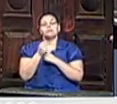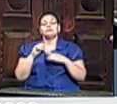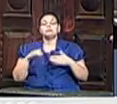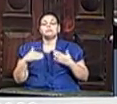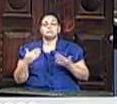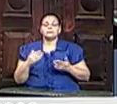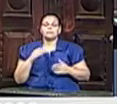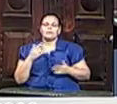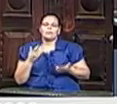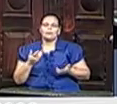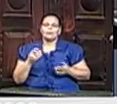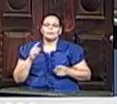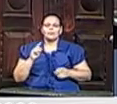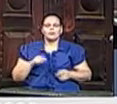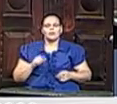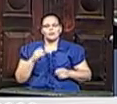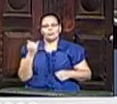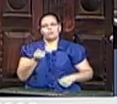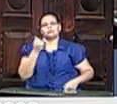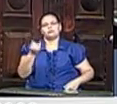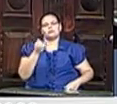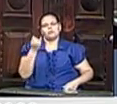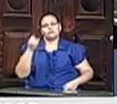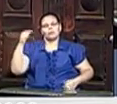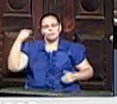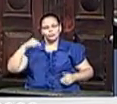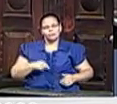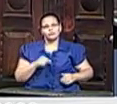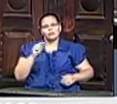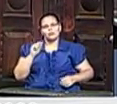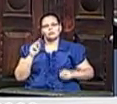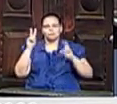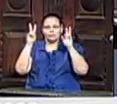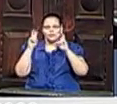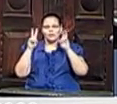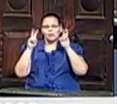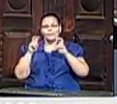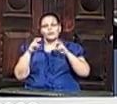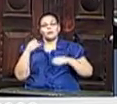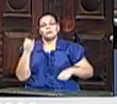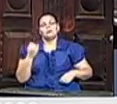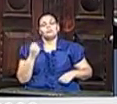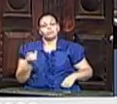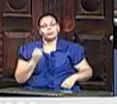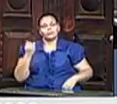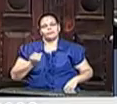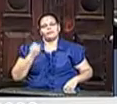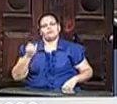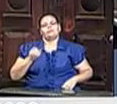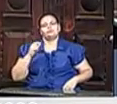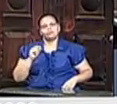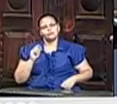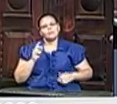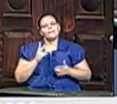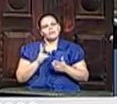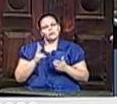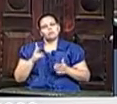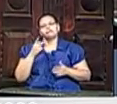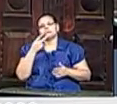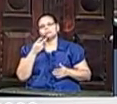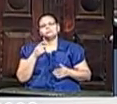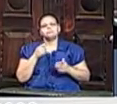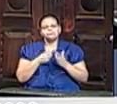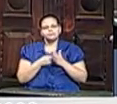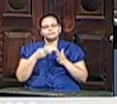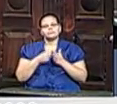Enfim, de qualquer maneira, eu acho muito importante a gente aprofundar esse tema e acho muito importante a gente continuar batendo na tecla. E sei que tem o apoio